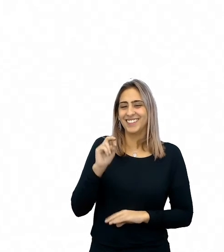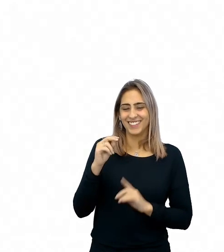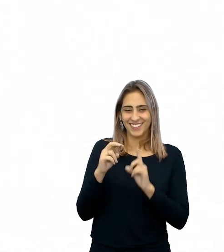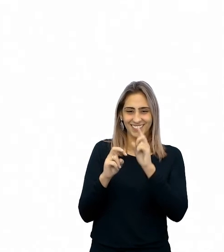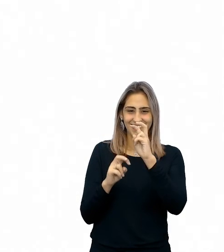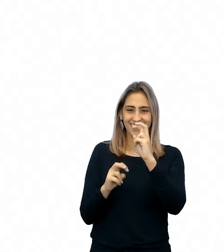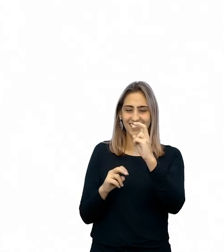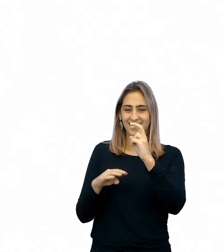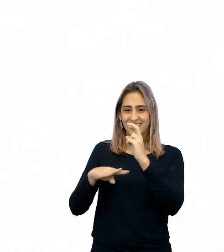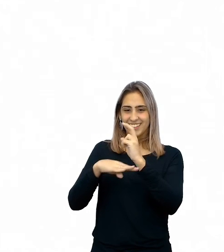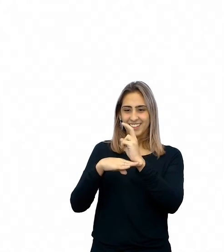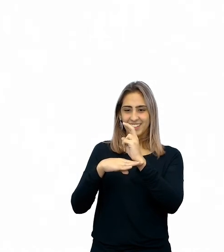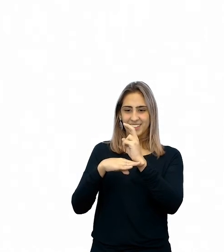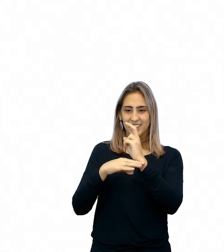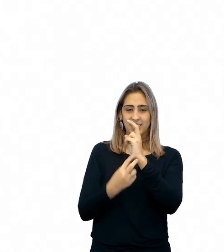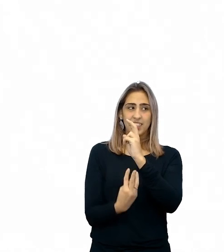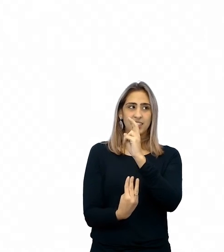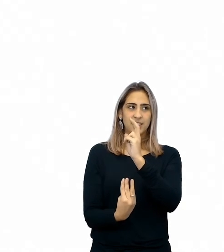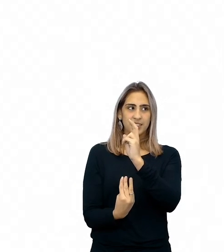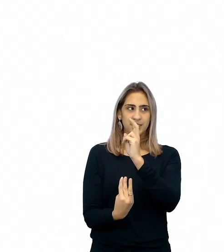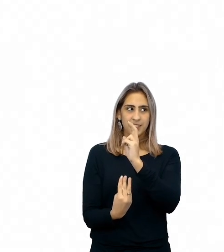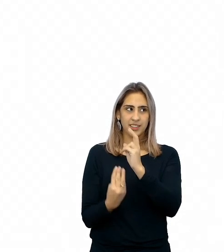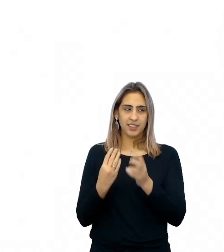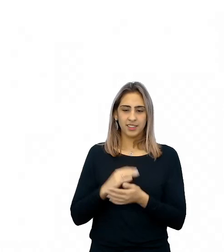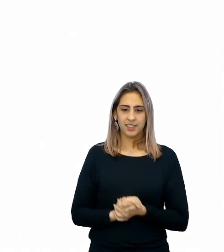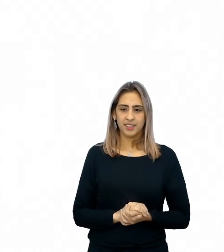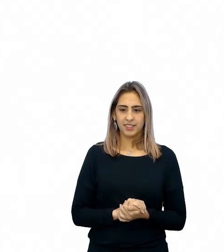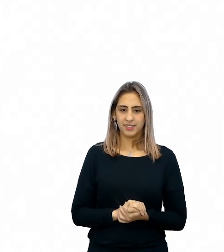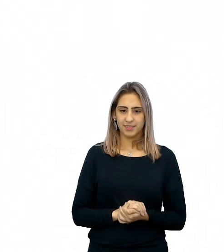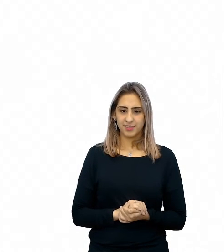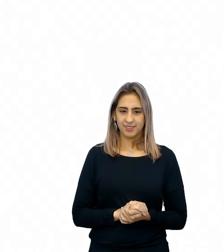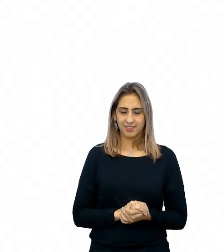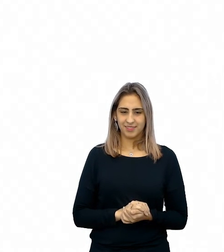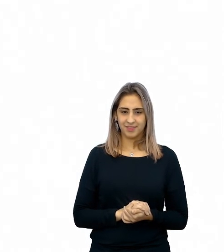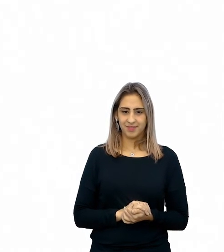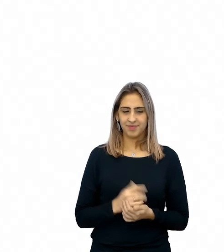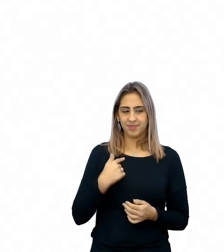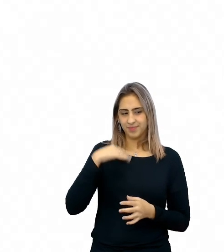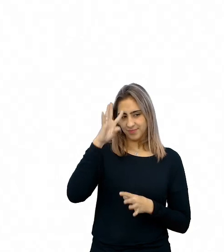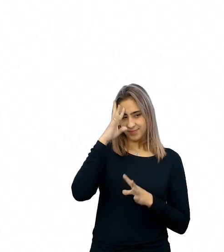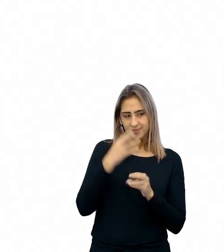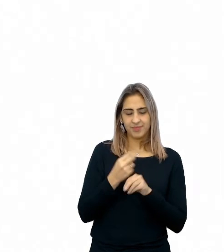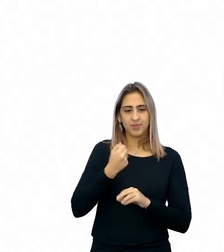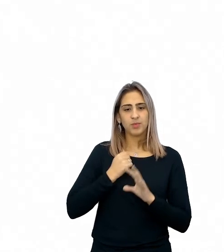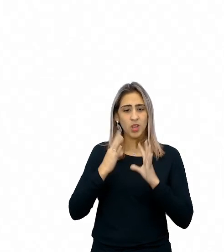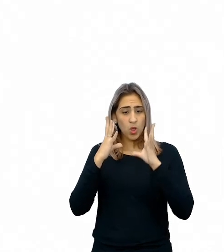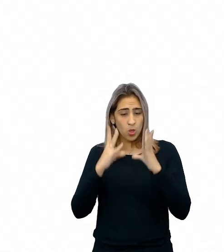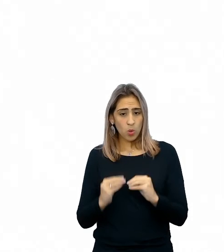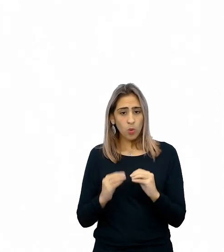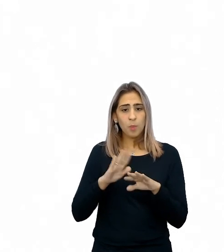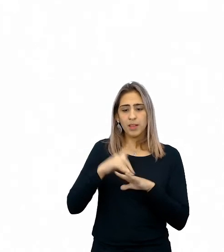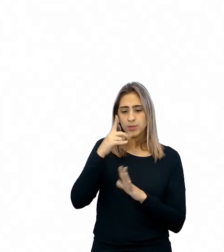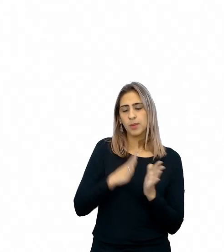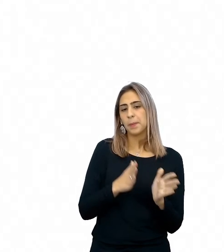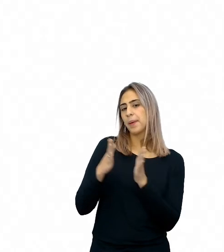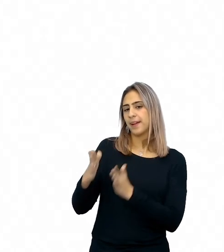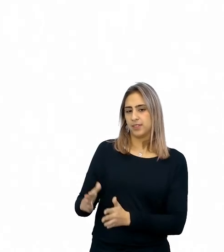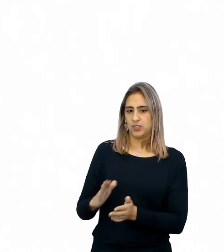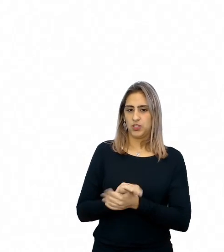está representando um pedaço maior que um inteiro, tá certo? É um inteiro e mais uma parte.